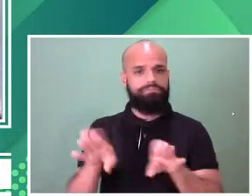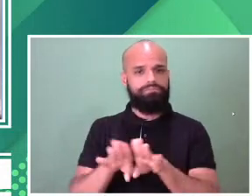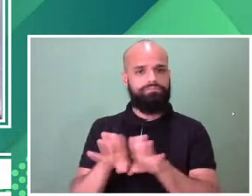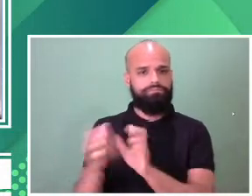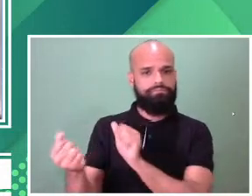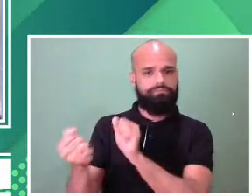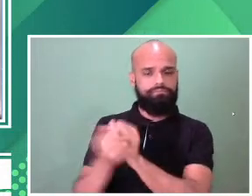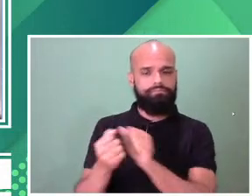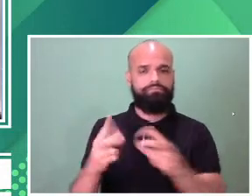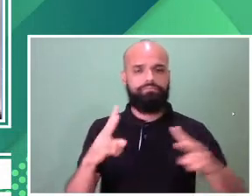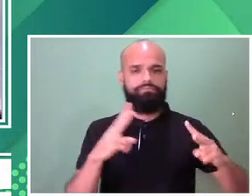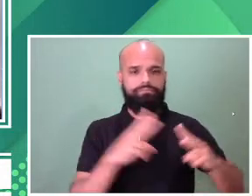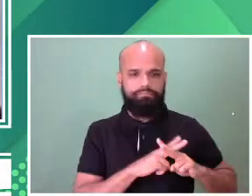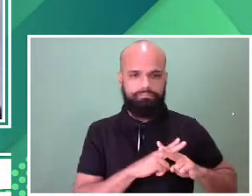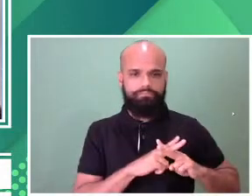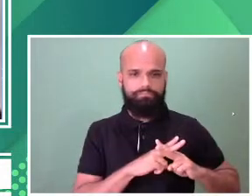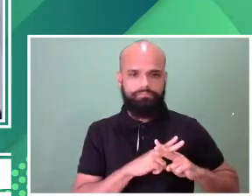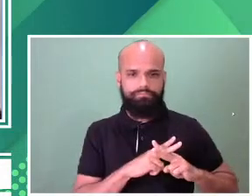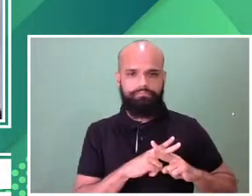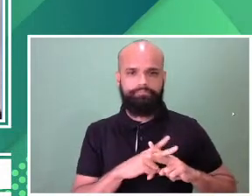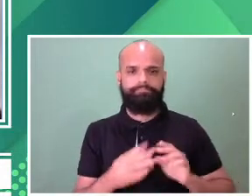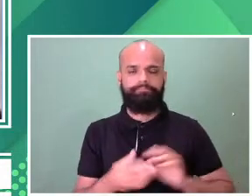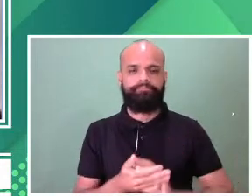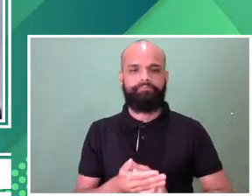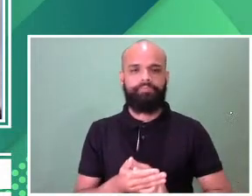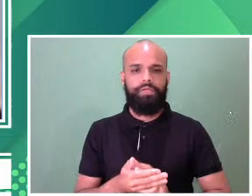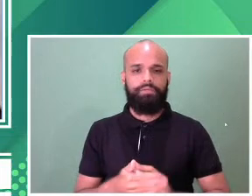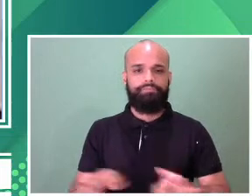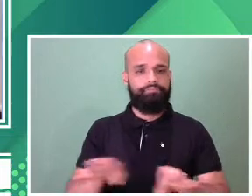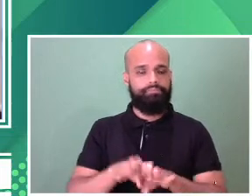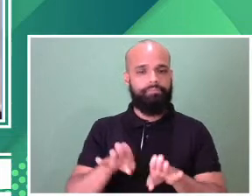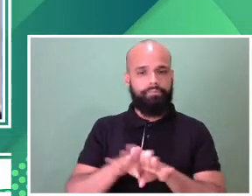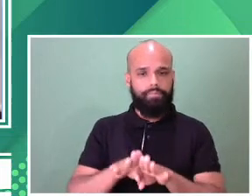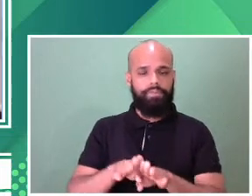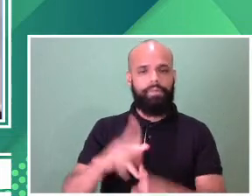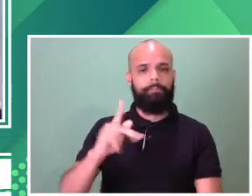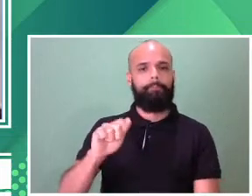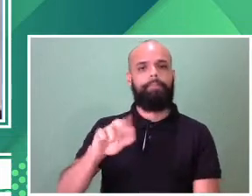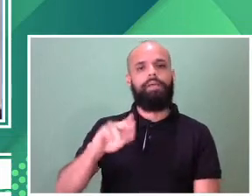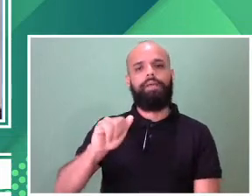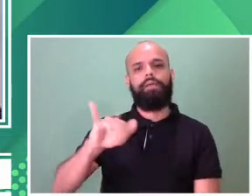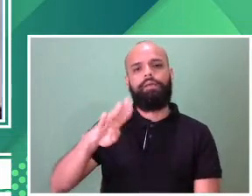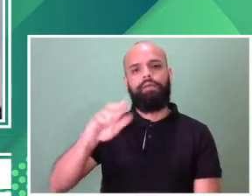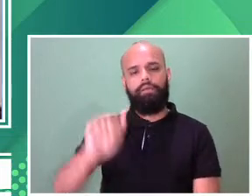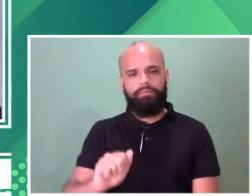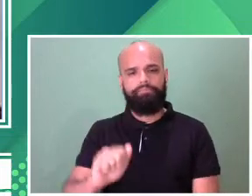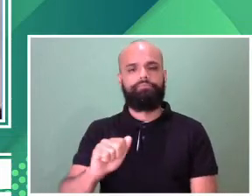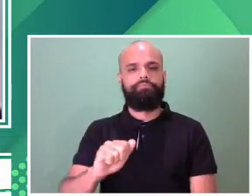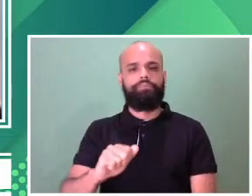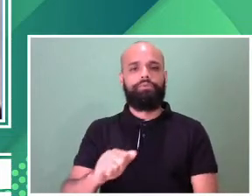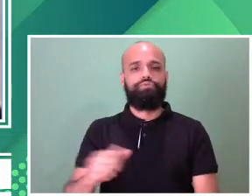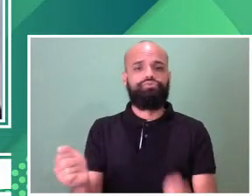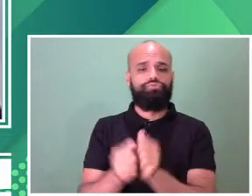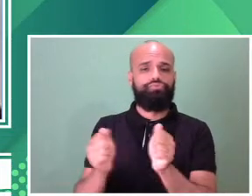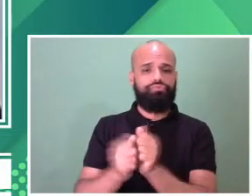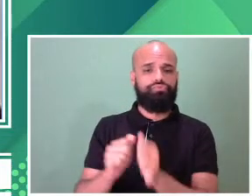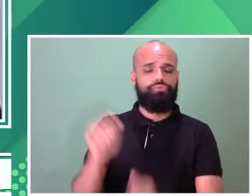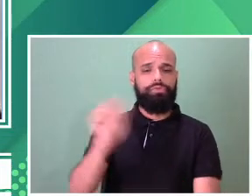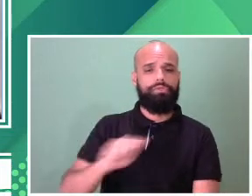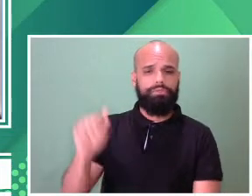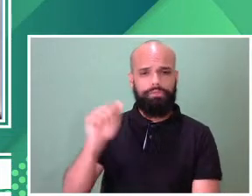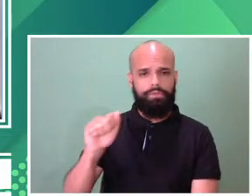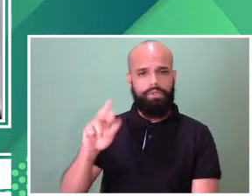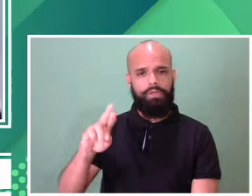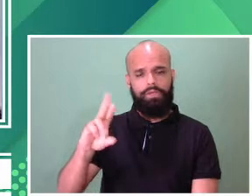com a Universidade Federal da Paraíba, juntamente com a ASLE, representada tendo como presidente a professora